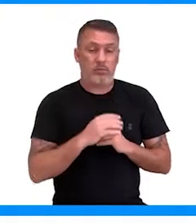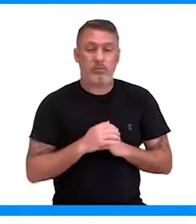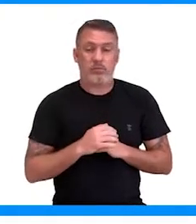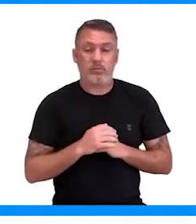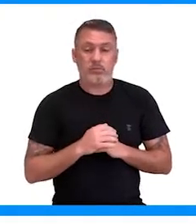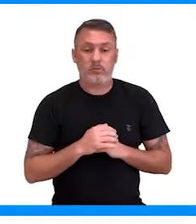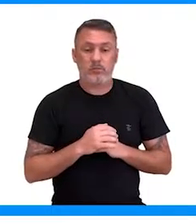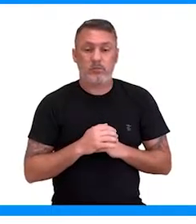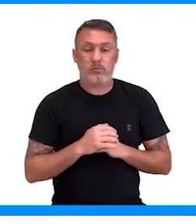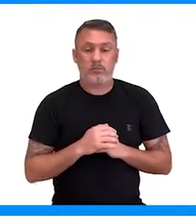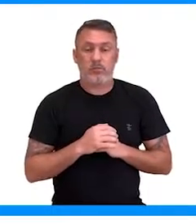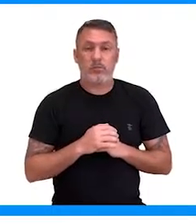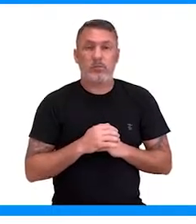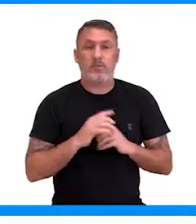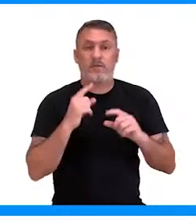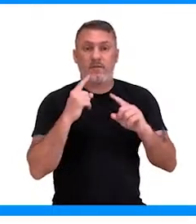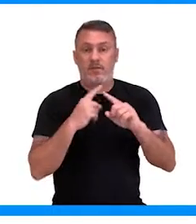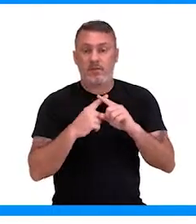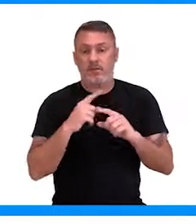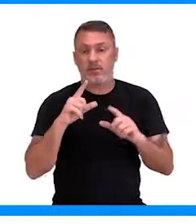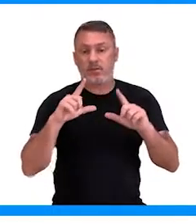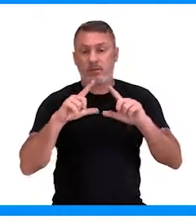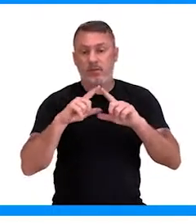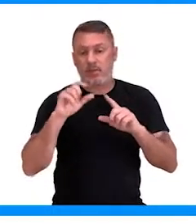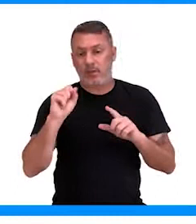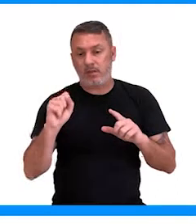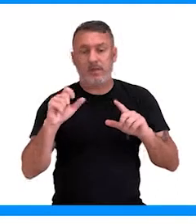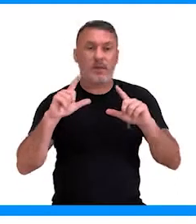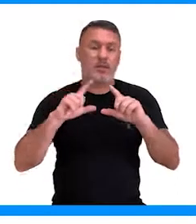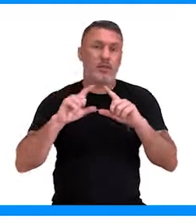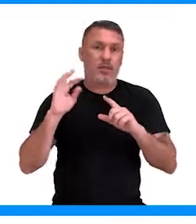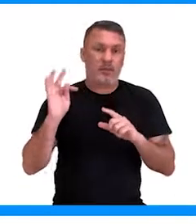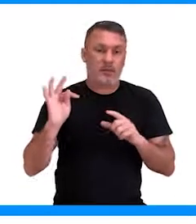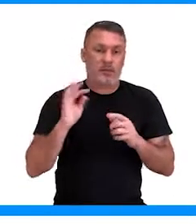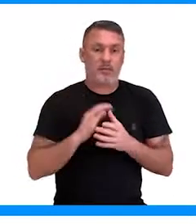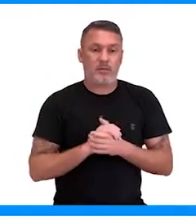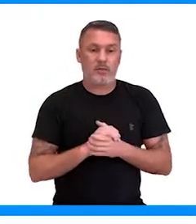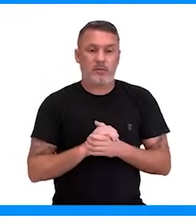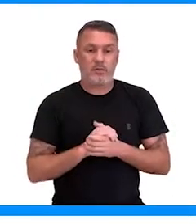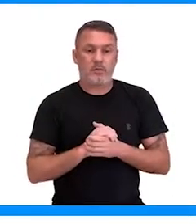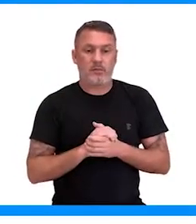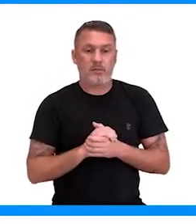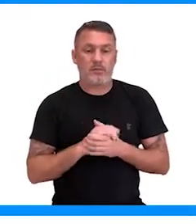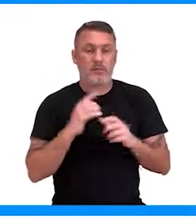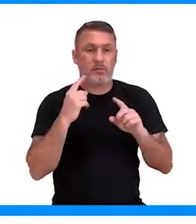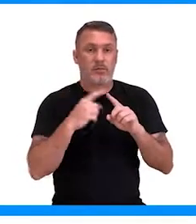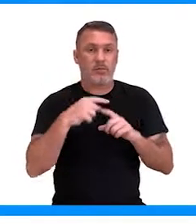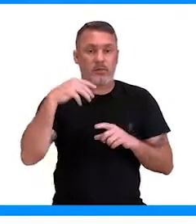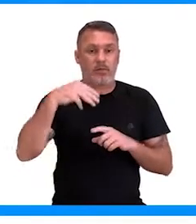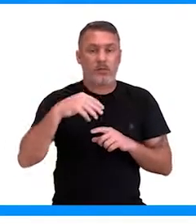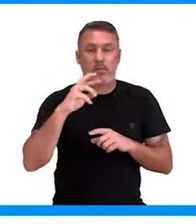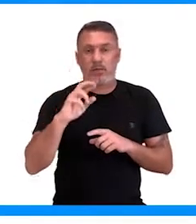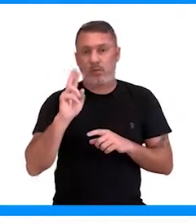velocidade é ΔS sobre ΔT, porque na horizontal é um MRU.